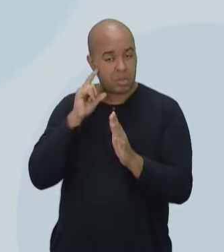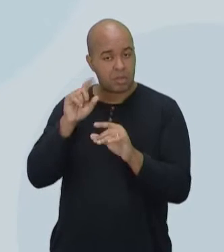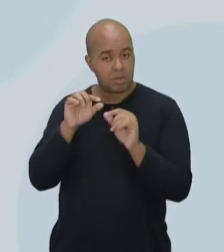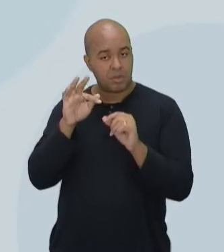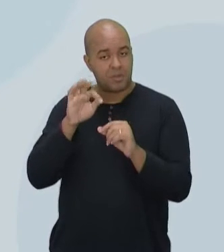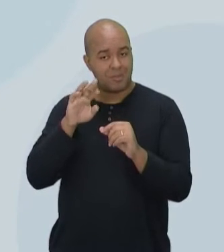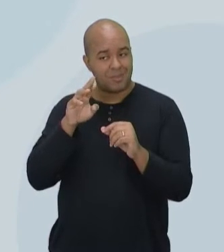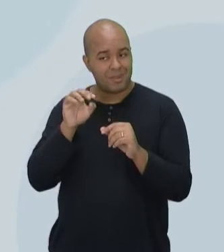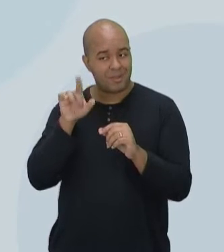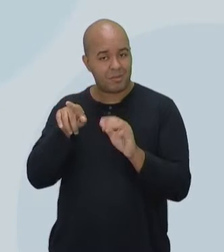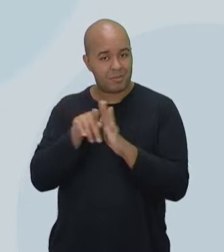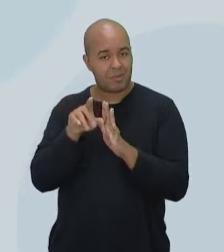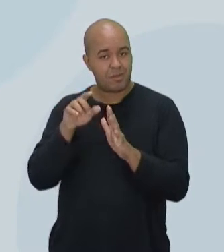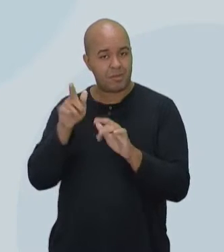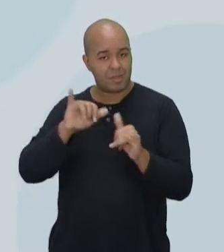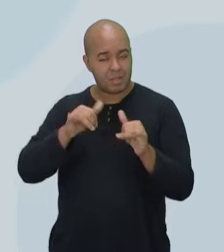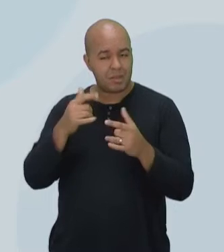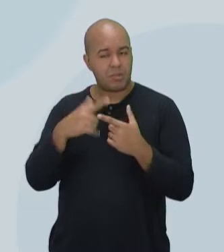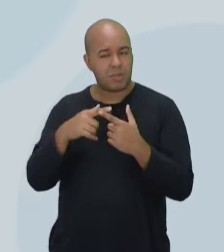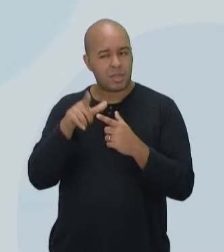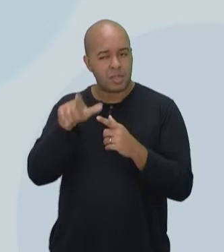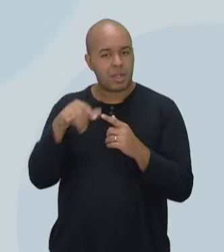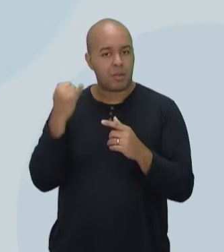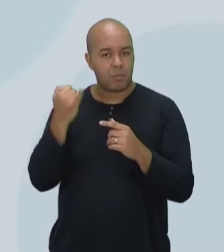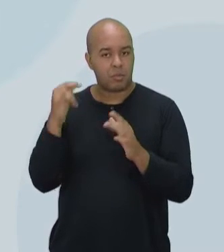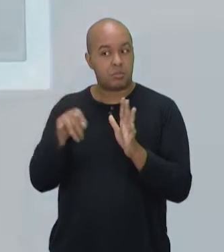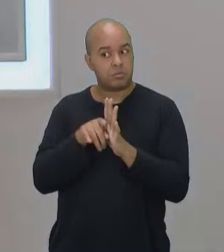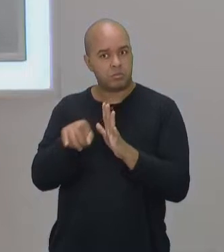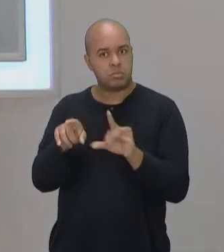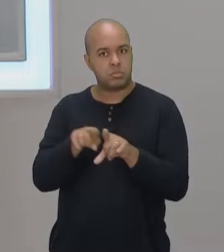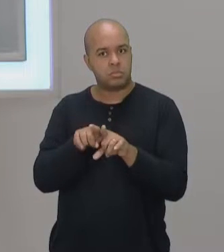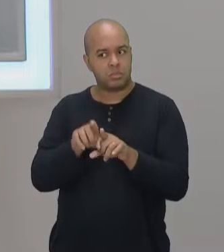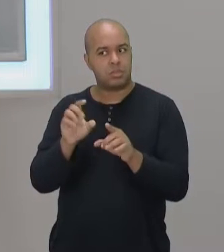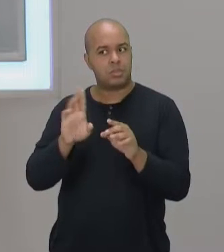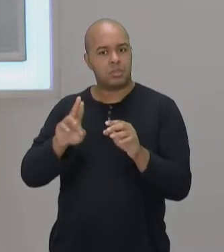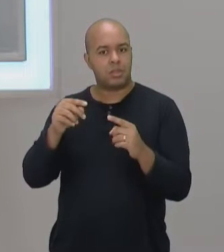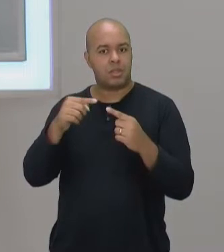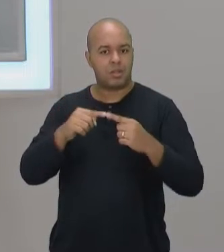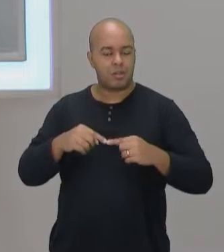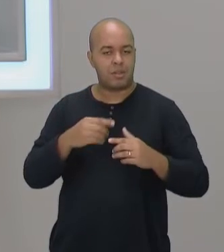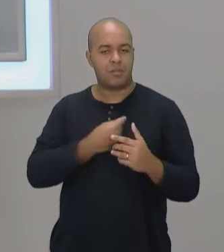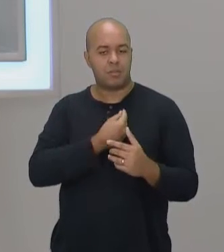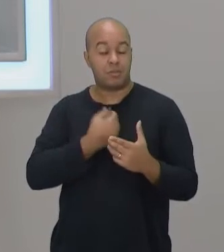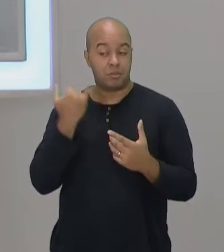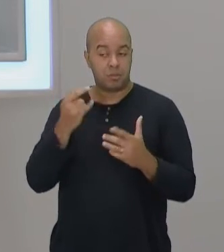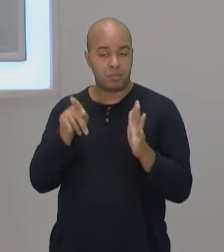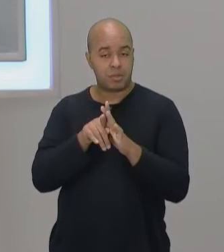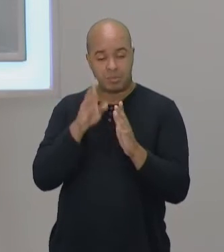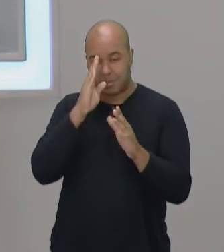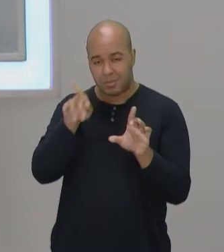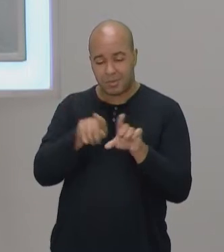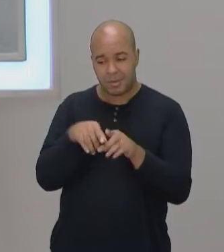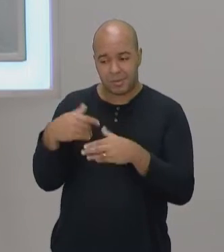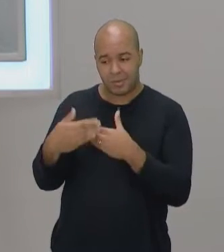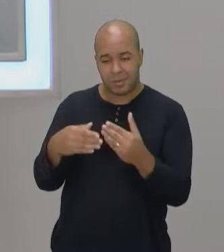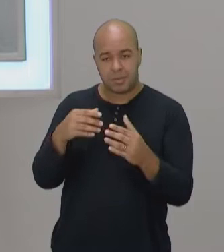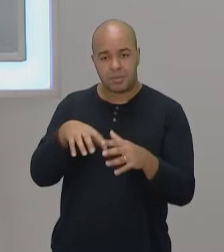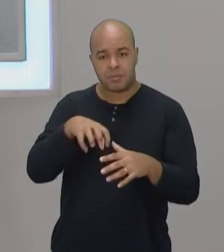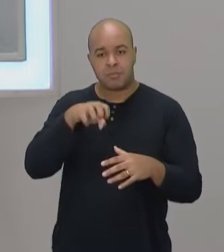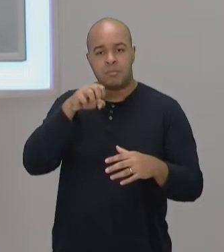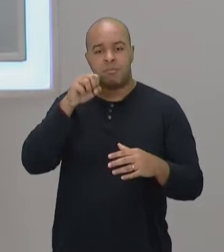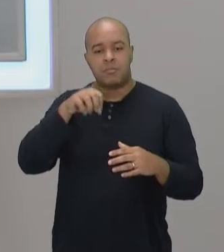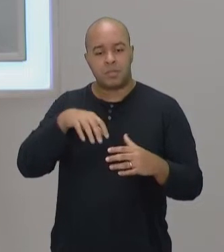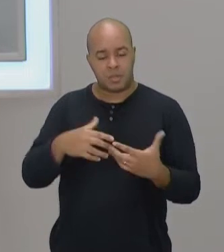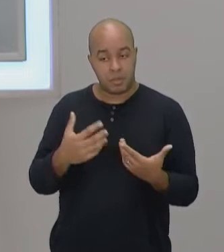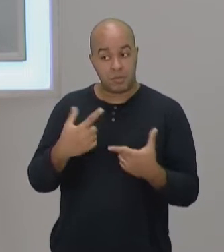ferro como um elemento químico, porque ele é fundamental para a manutenção da nossa vida, fundamental principalmente para o processo de